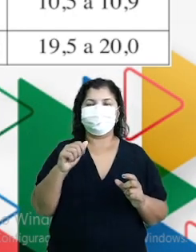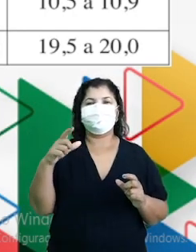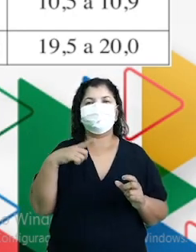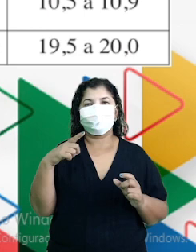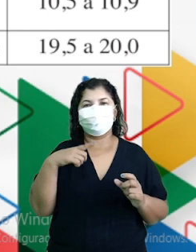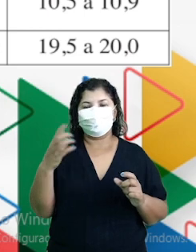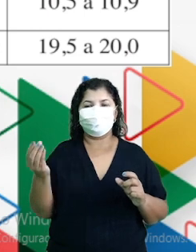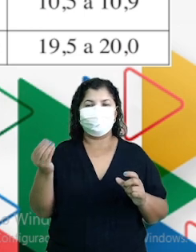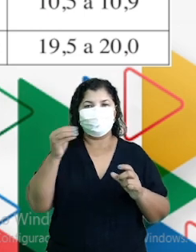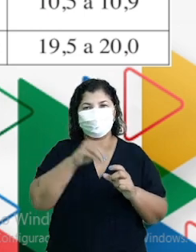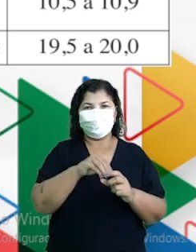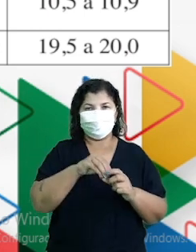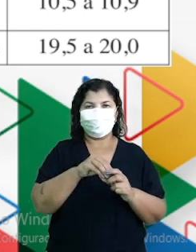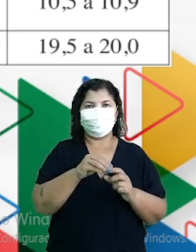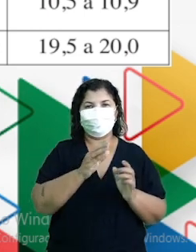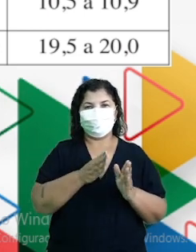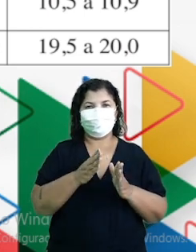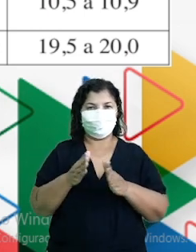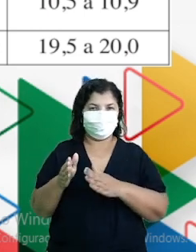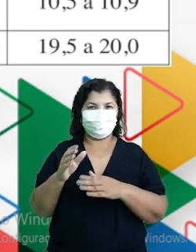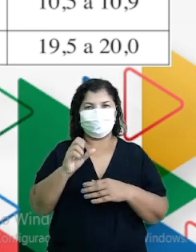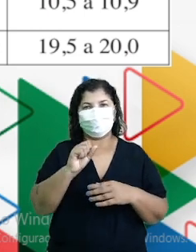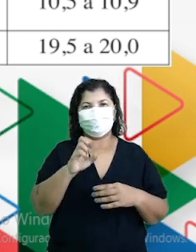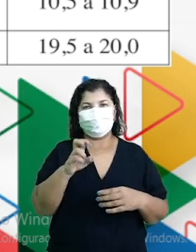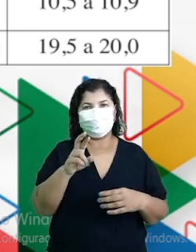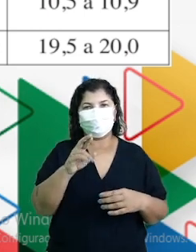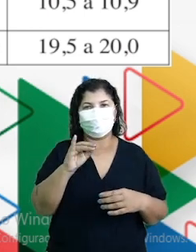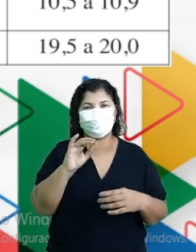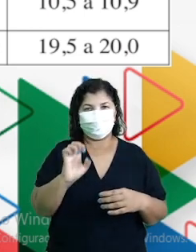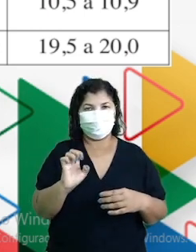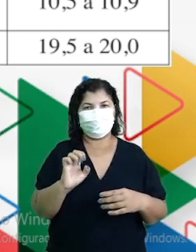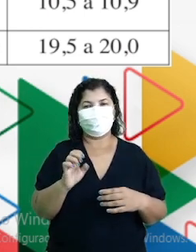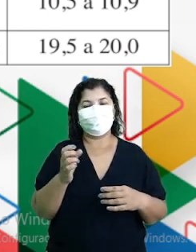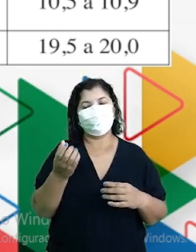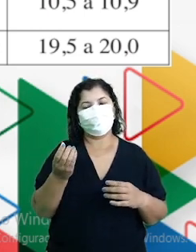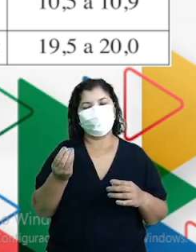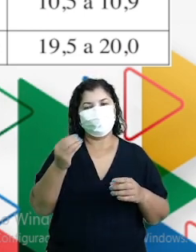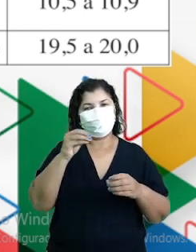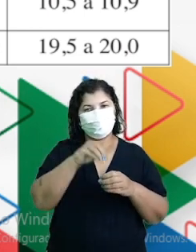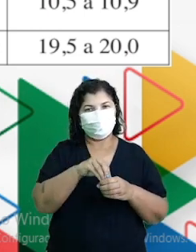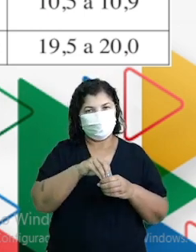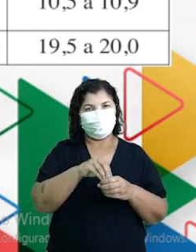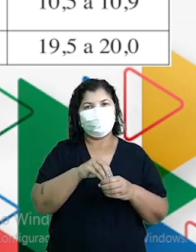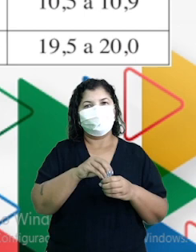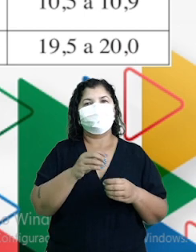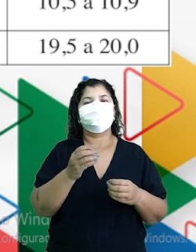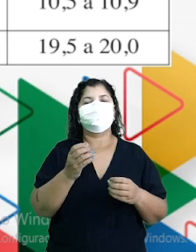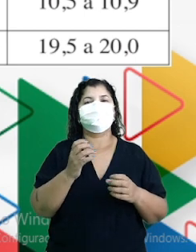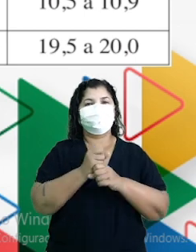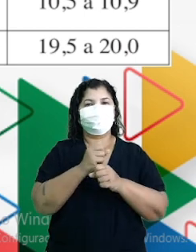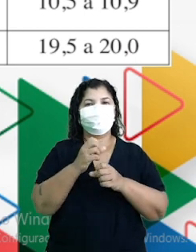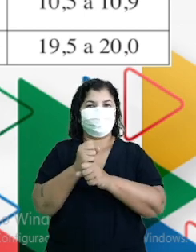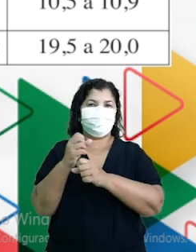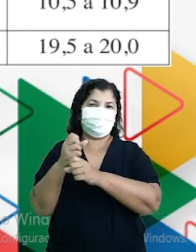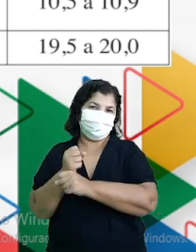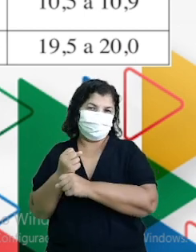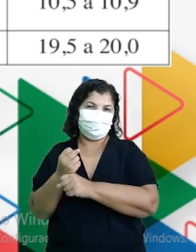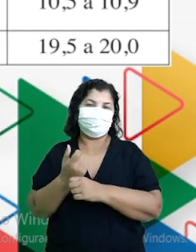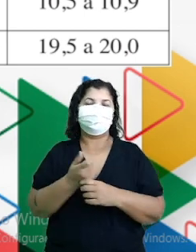associação em série. Lembra do que a gente viu? Quando a gente associa em série, a gente soma as voltagens, tá